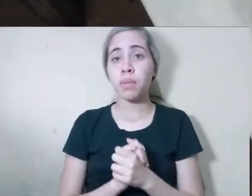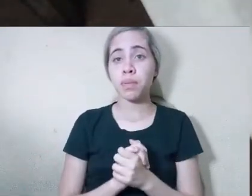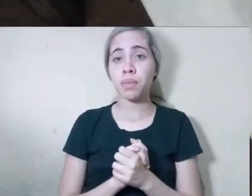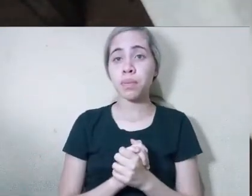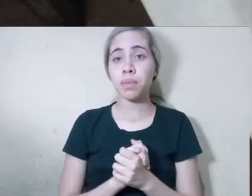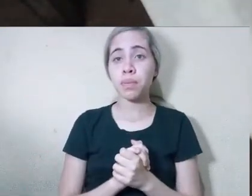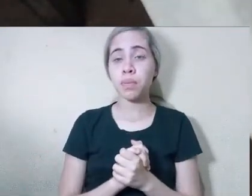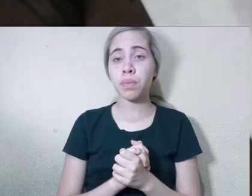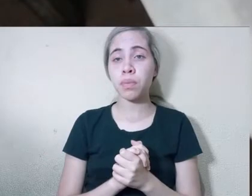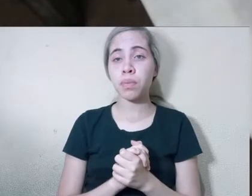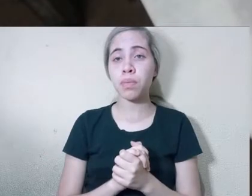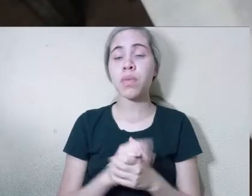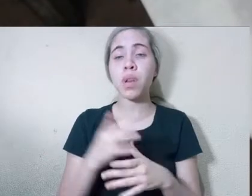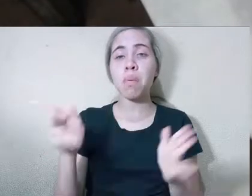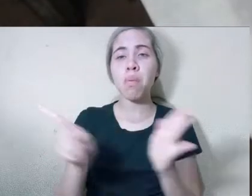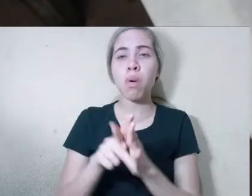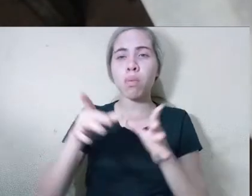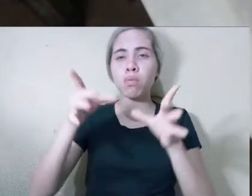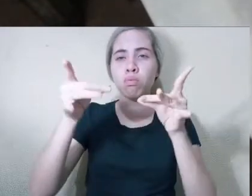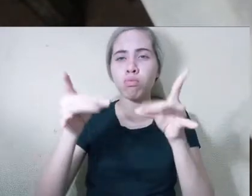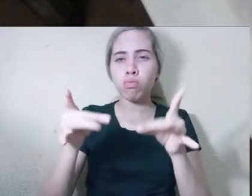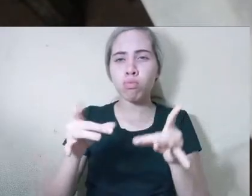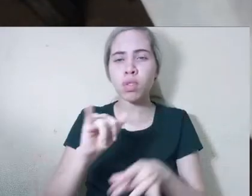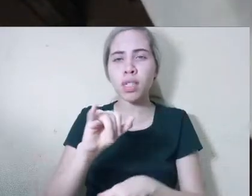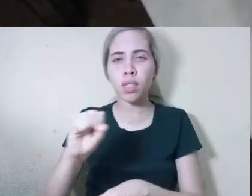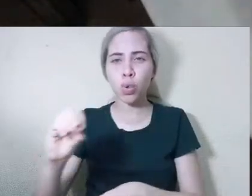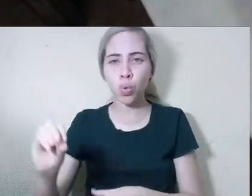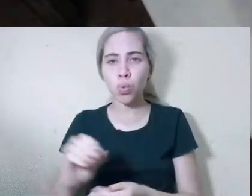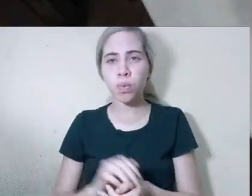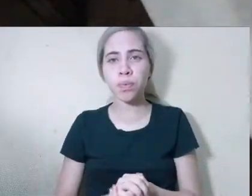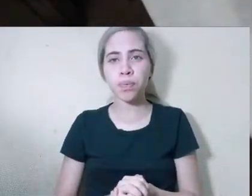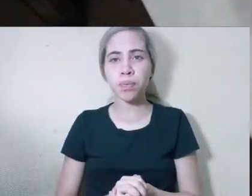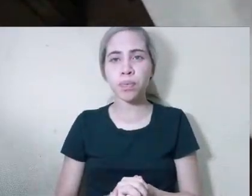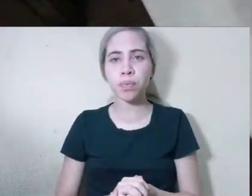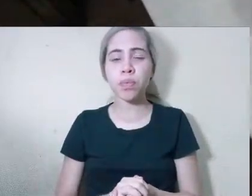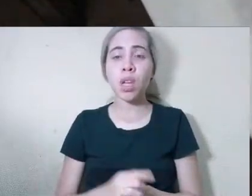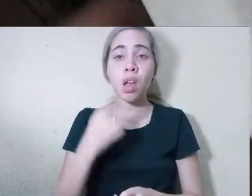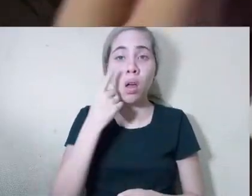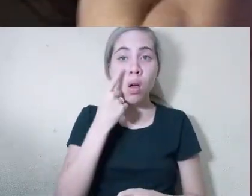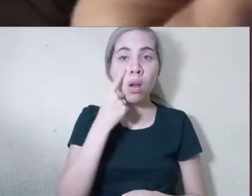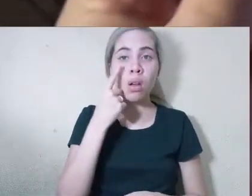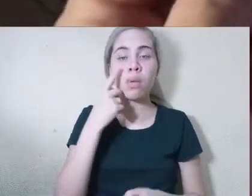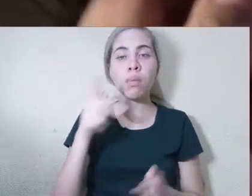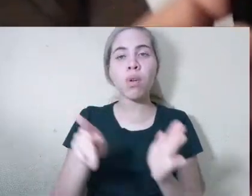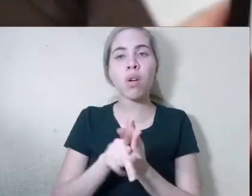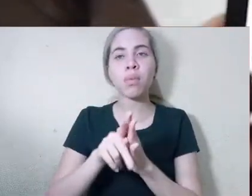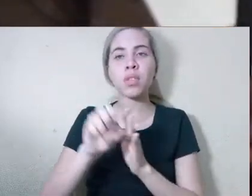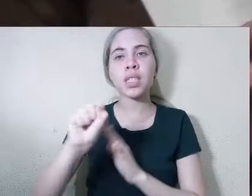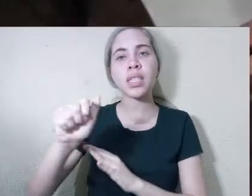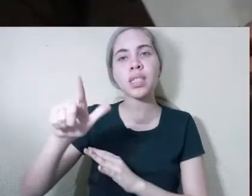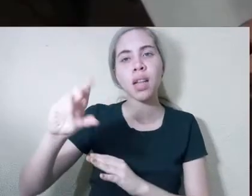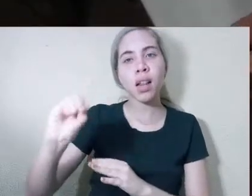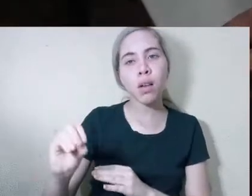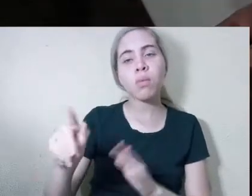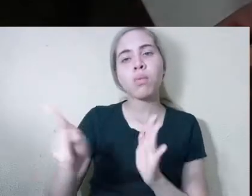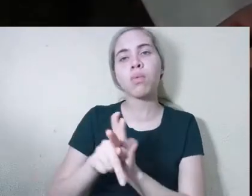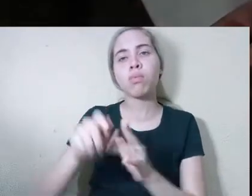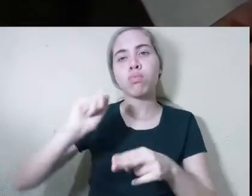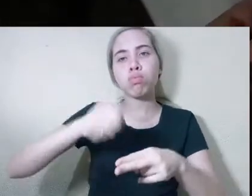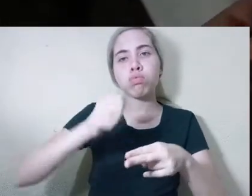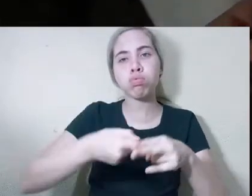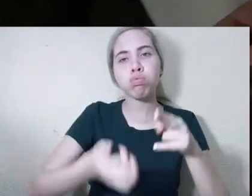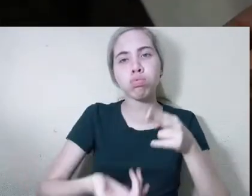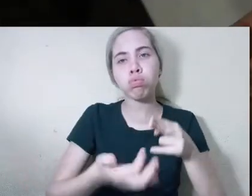são específicas para isso. E esse daqui foi do Salão Paulista de Cutelaria